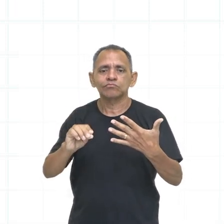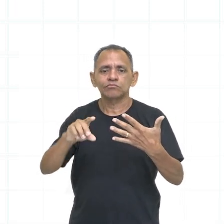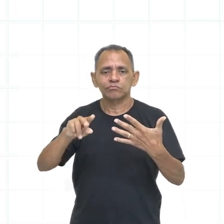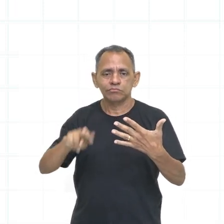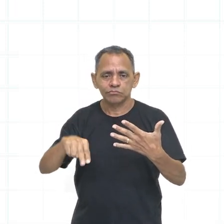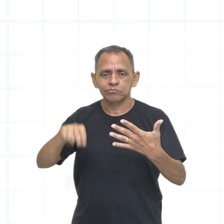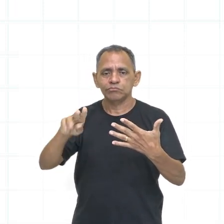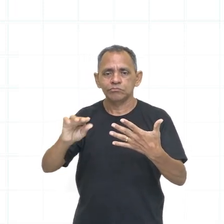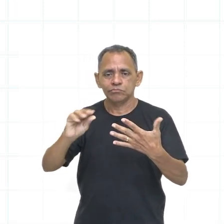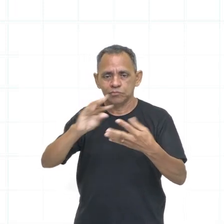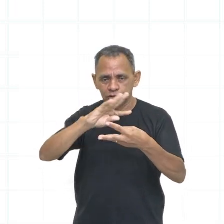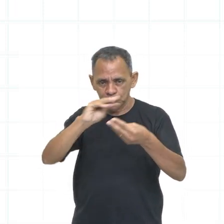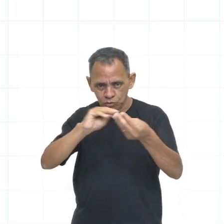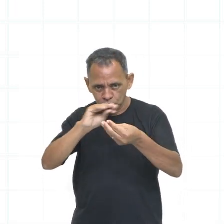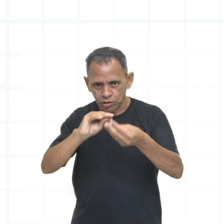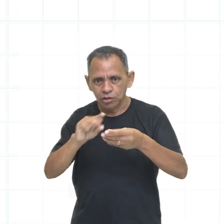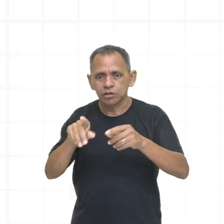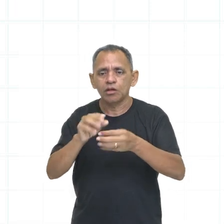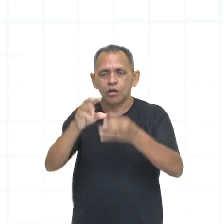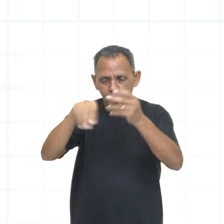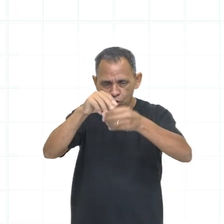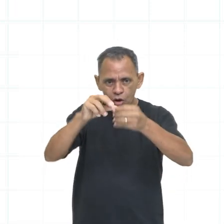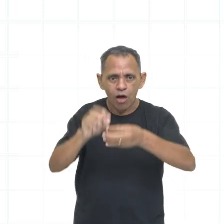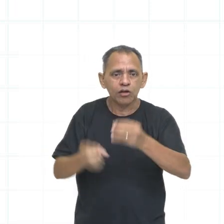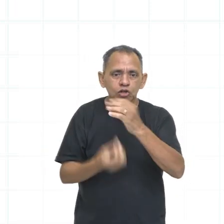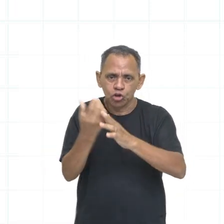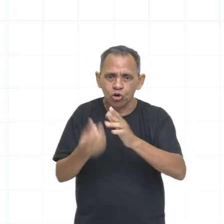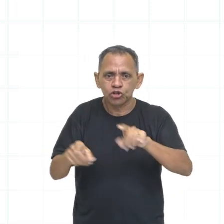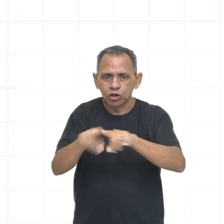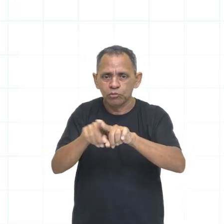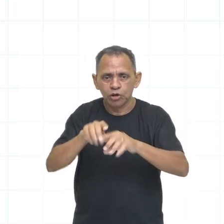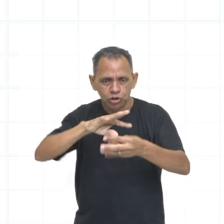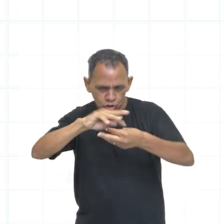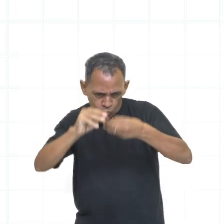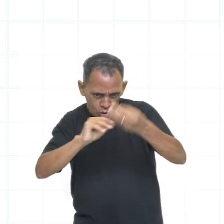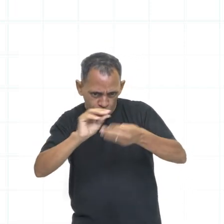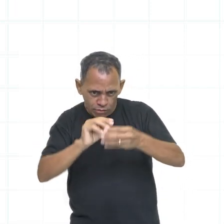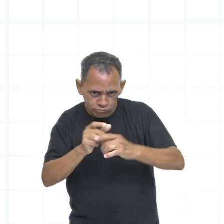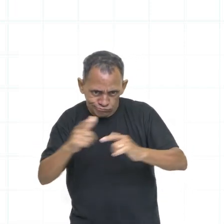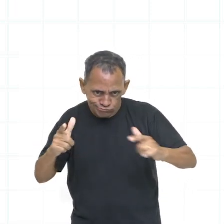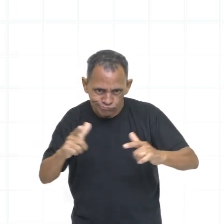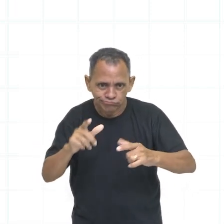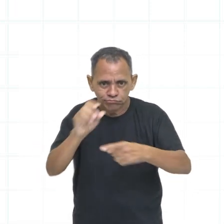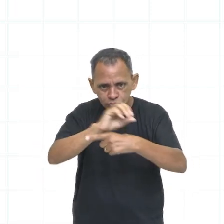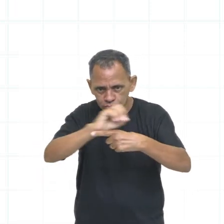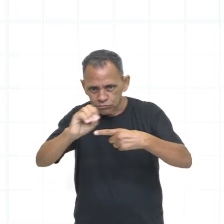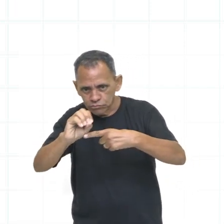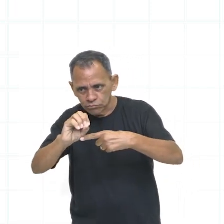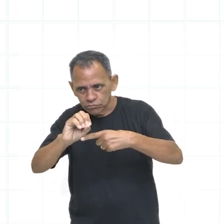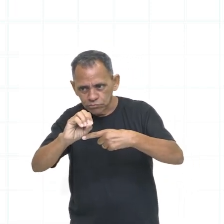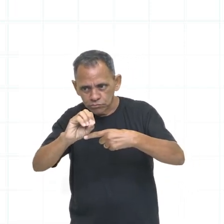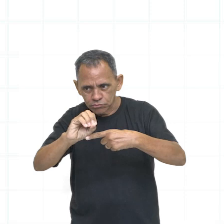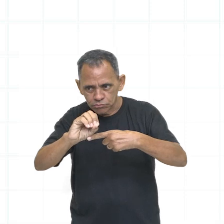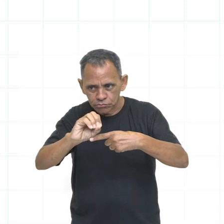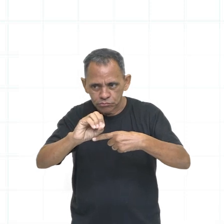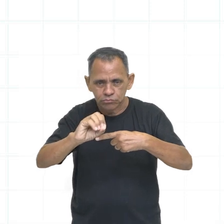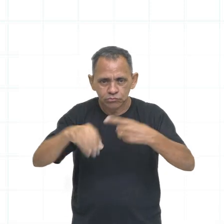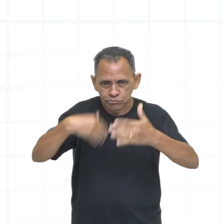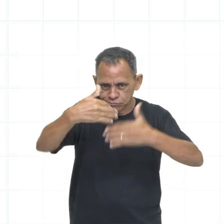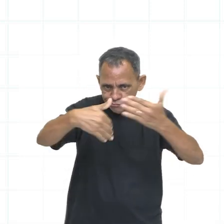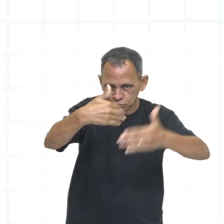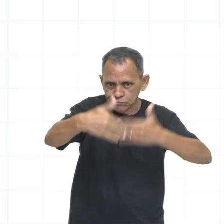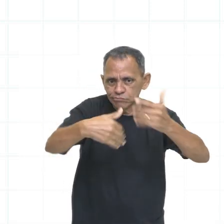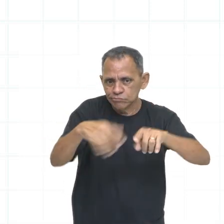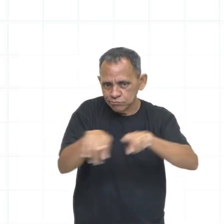descarga elétrica, muito raio ultravioleta, que formou moléculas grandes, orgânicas que foram evoluindo a